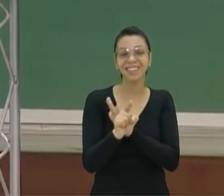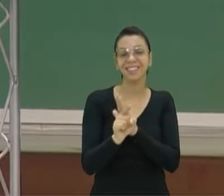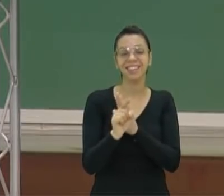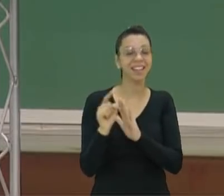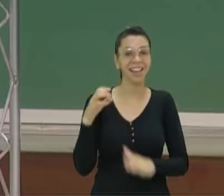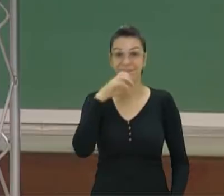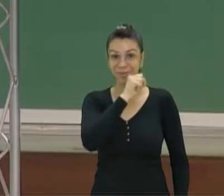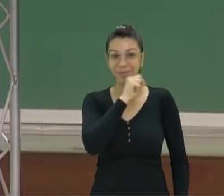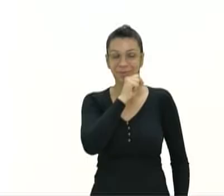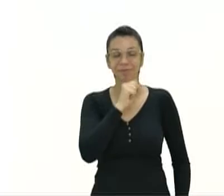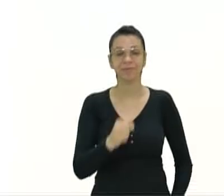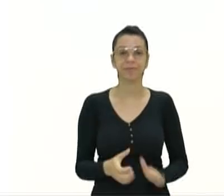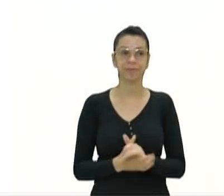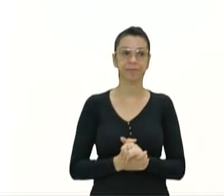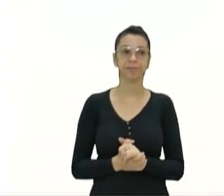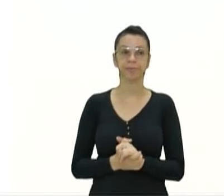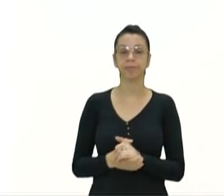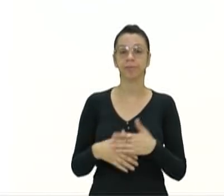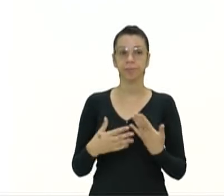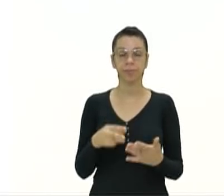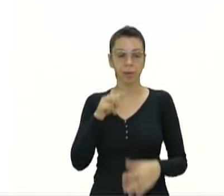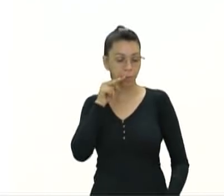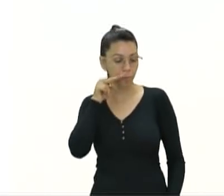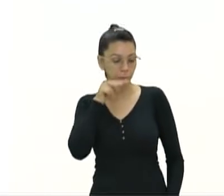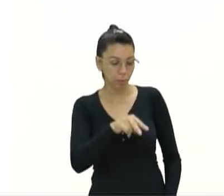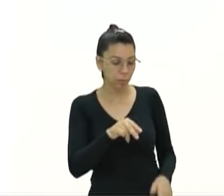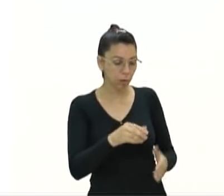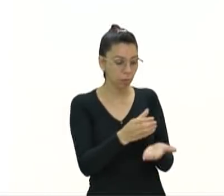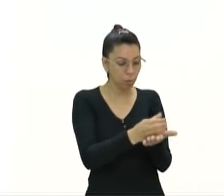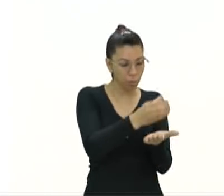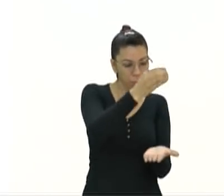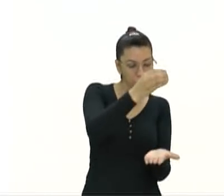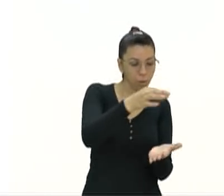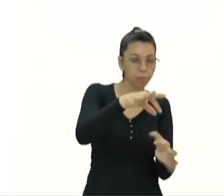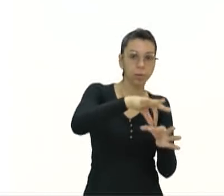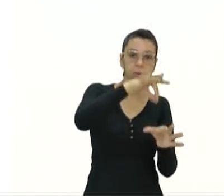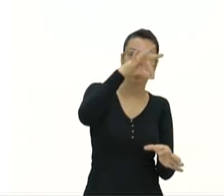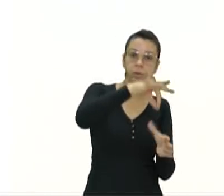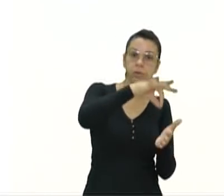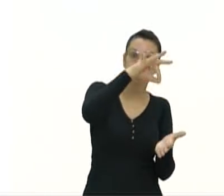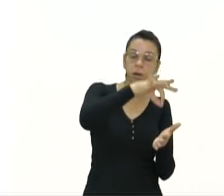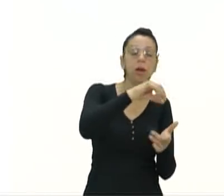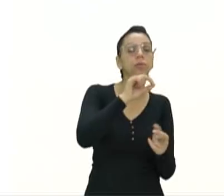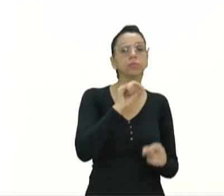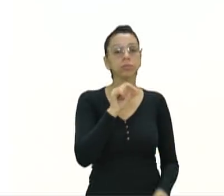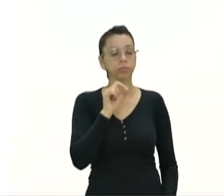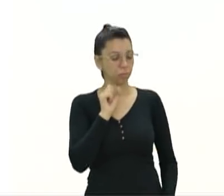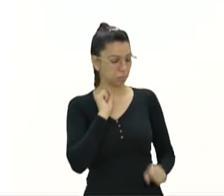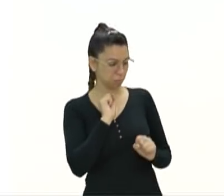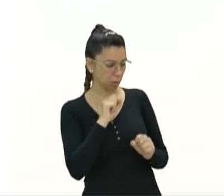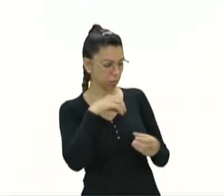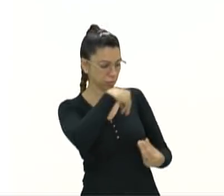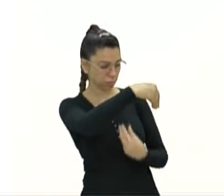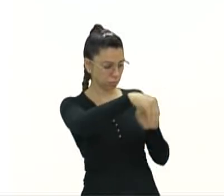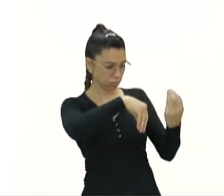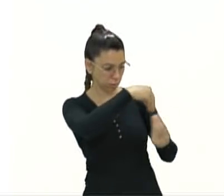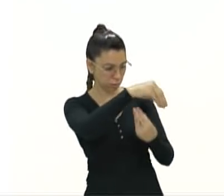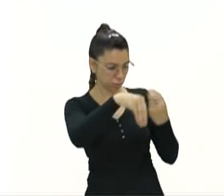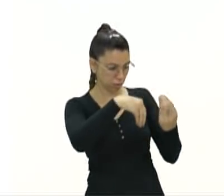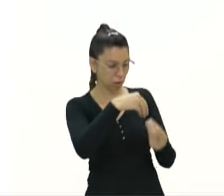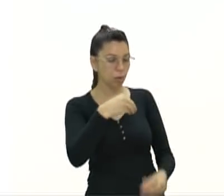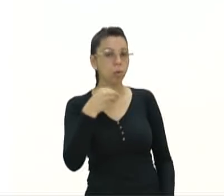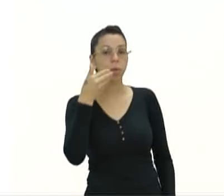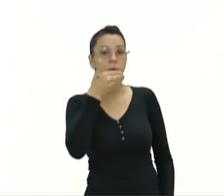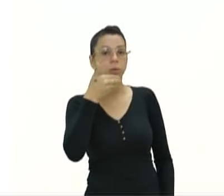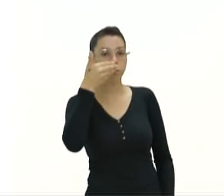quiz rapidinho. Ao olhar um copo com chá, aquele que está olhando pensa: posso misturar com açúcar. O